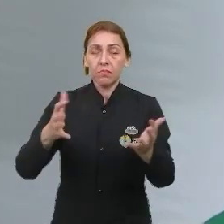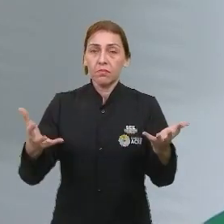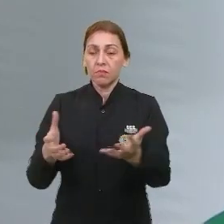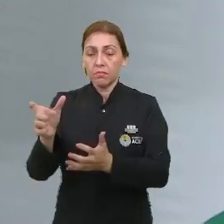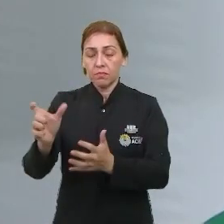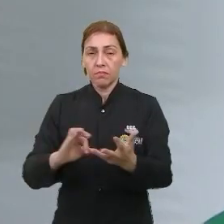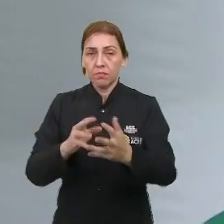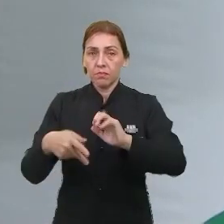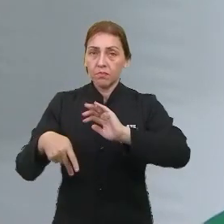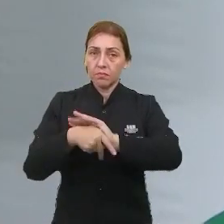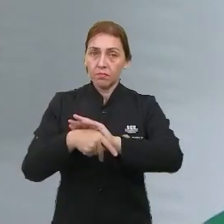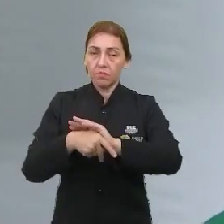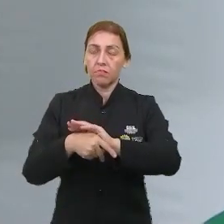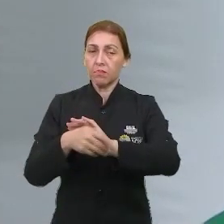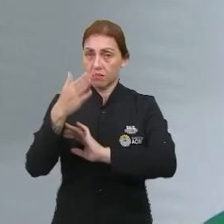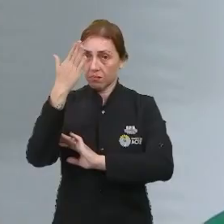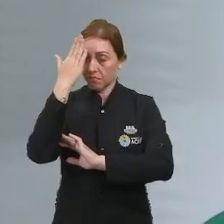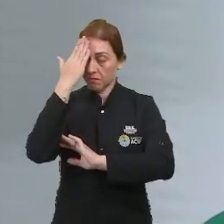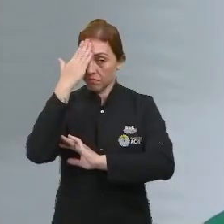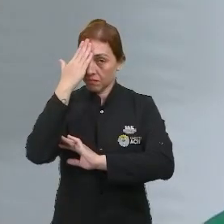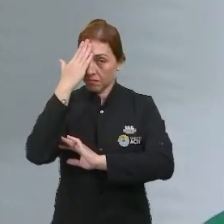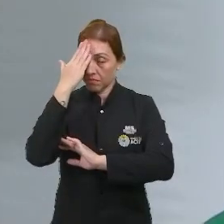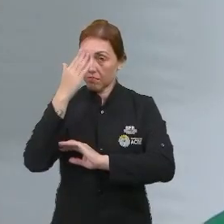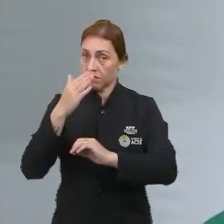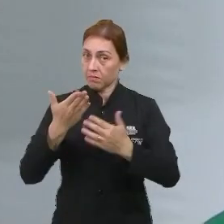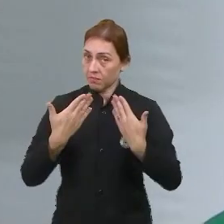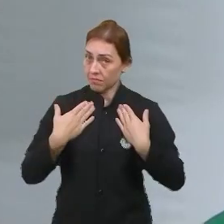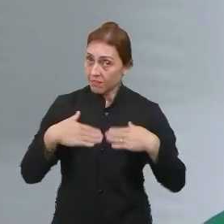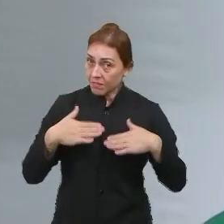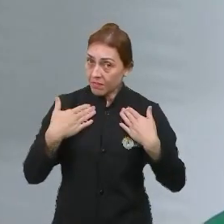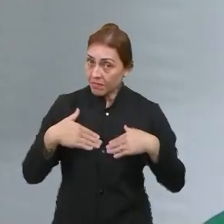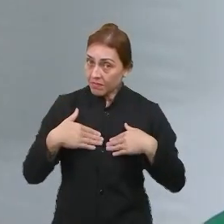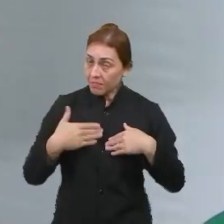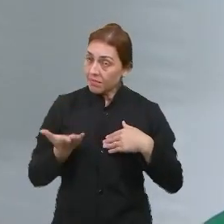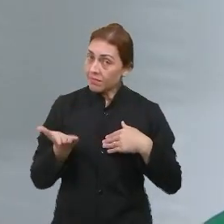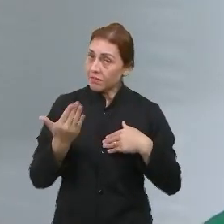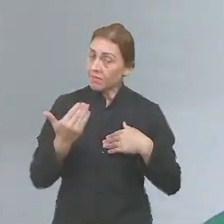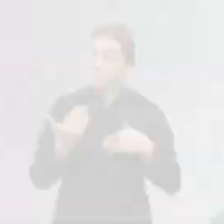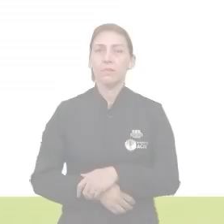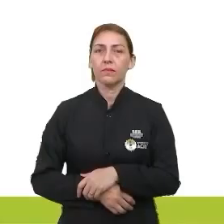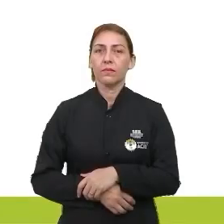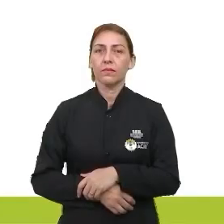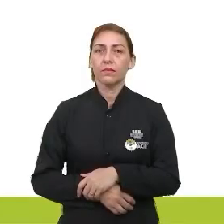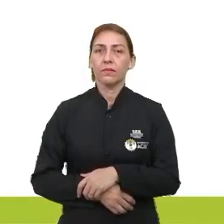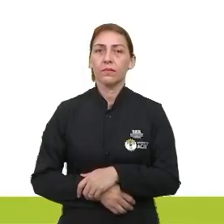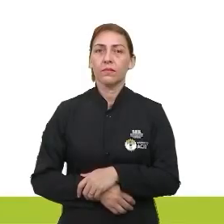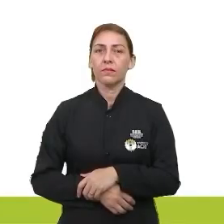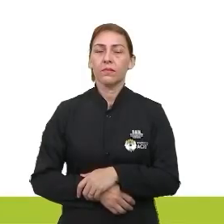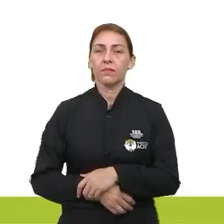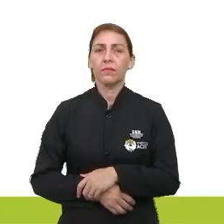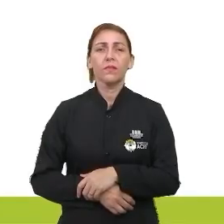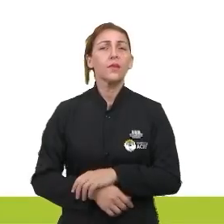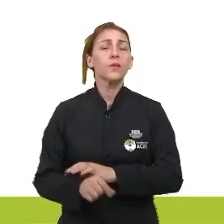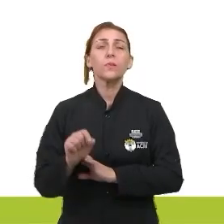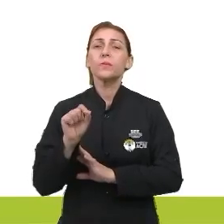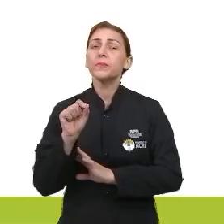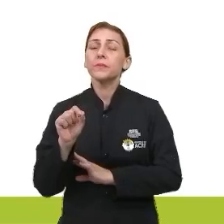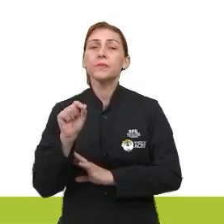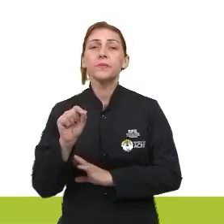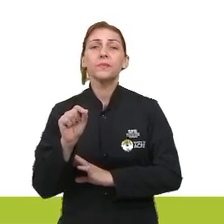ele mesmo. Entenderam até aí? Tranquilo? Vamos lá, vamos à frente. Então,